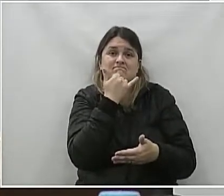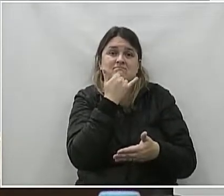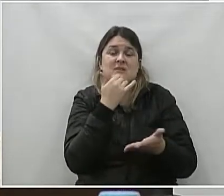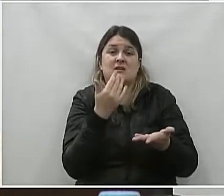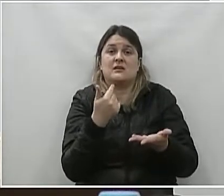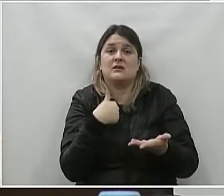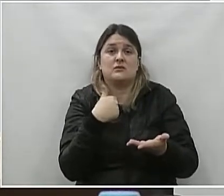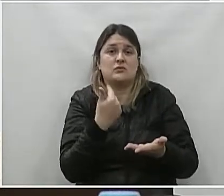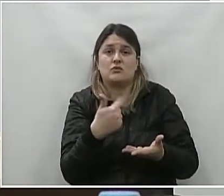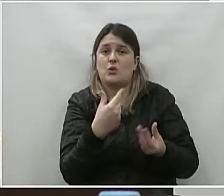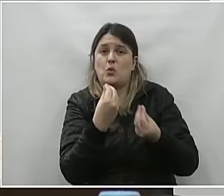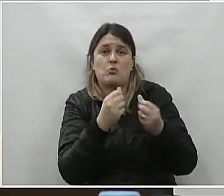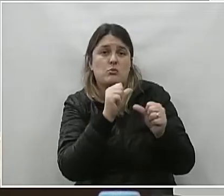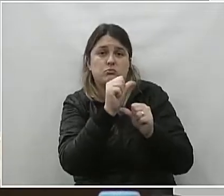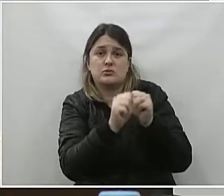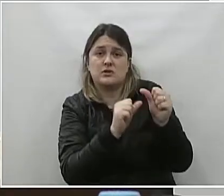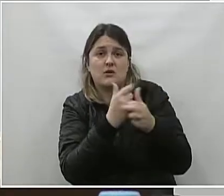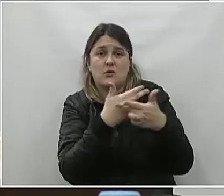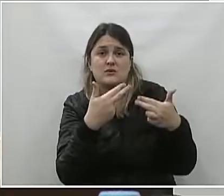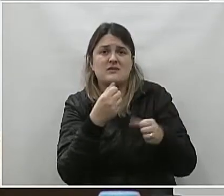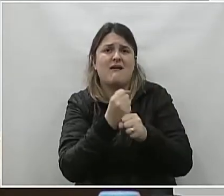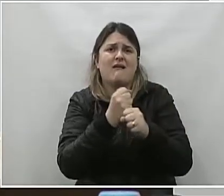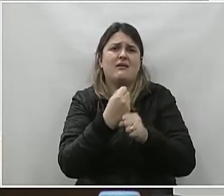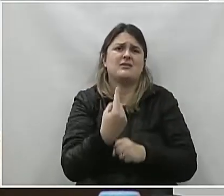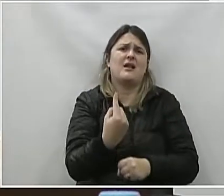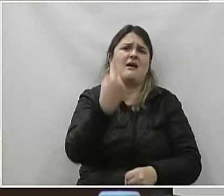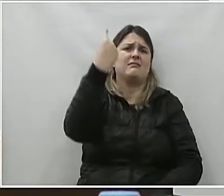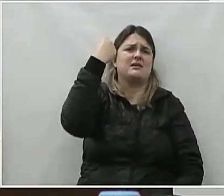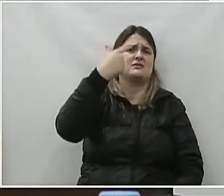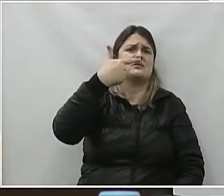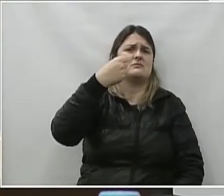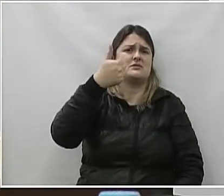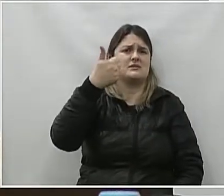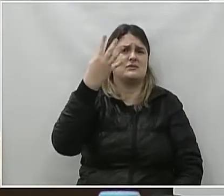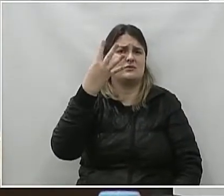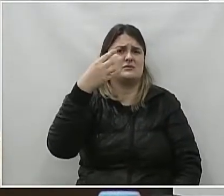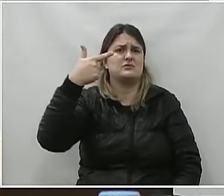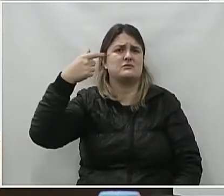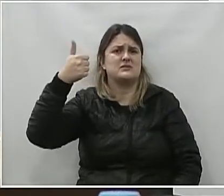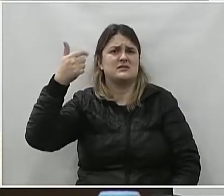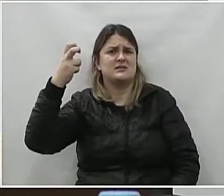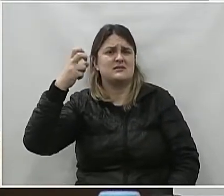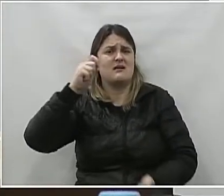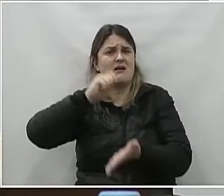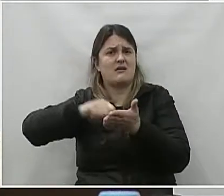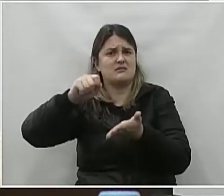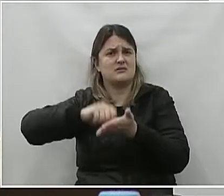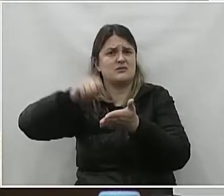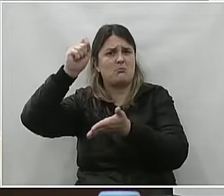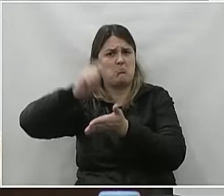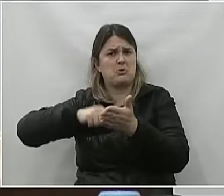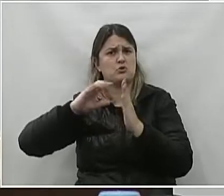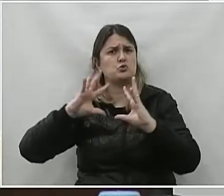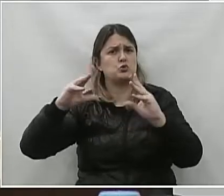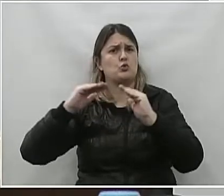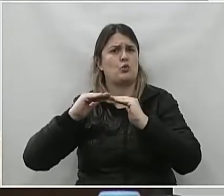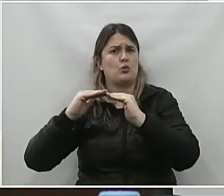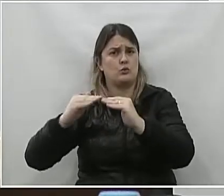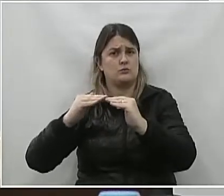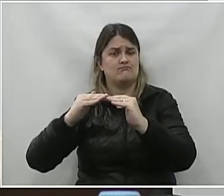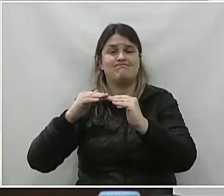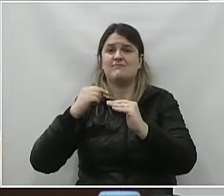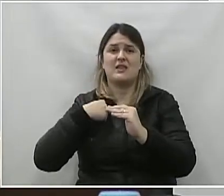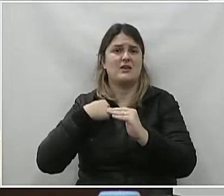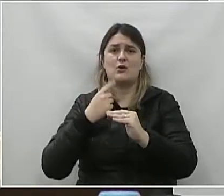tenho como mudar uma situação que em 2014, 2015, foi assinado e foi concordado. Eu